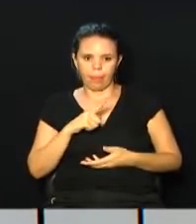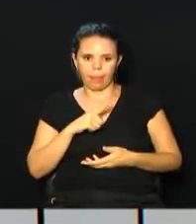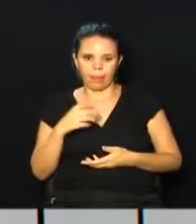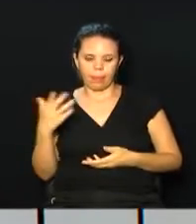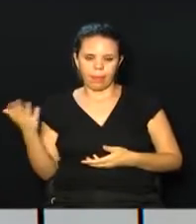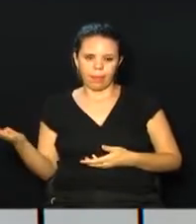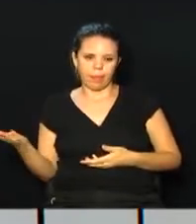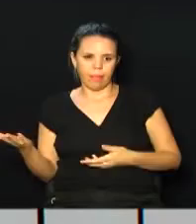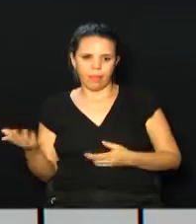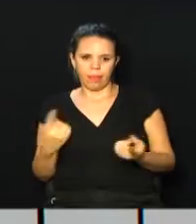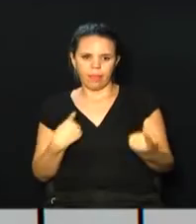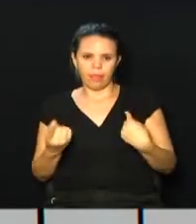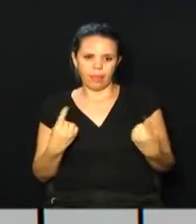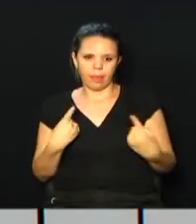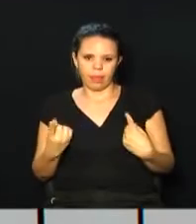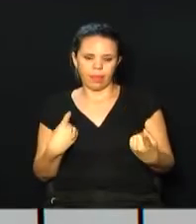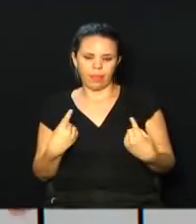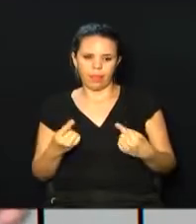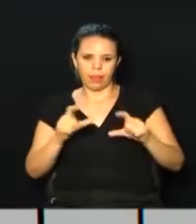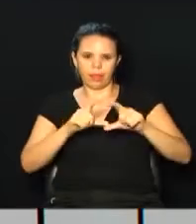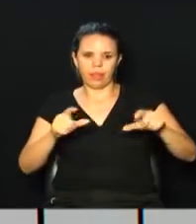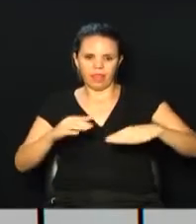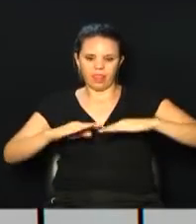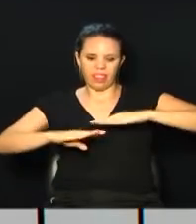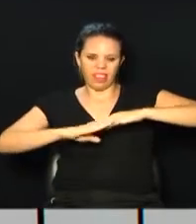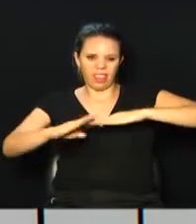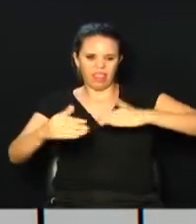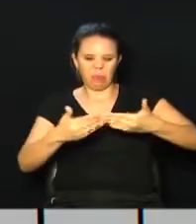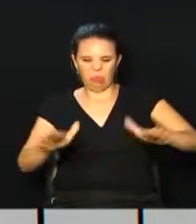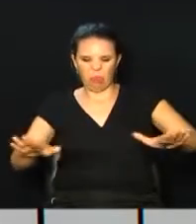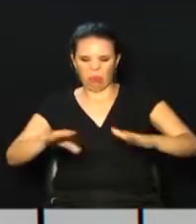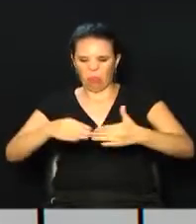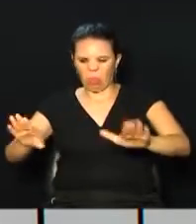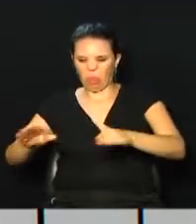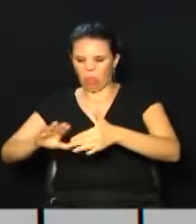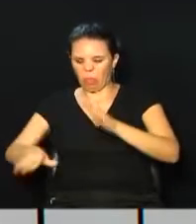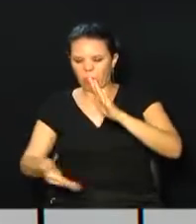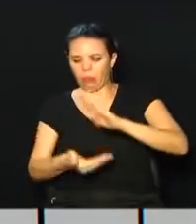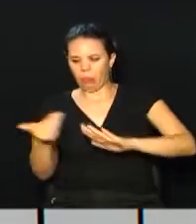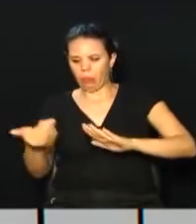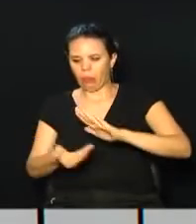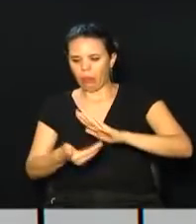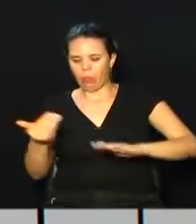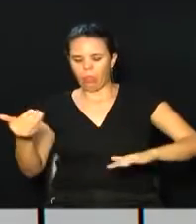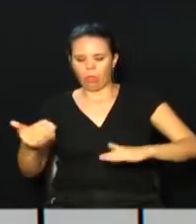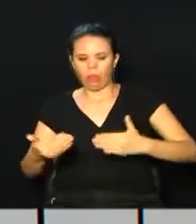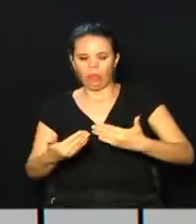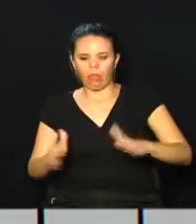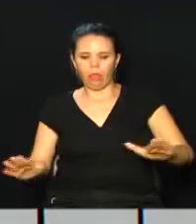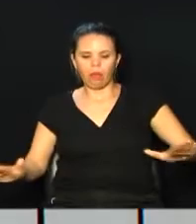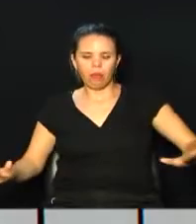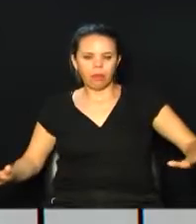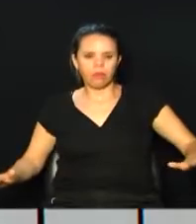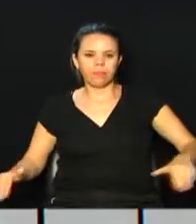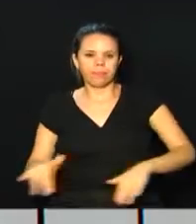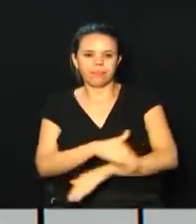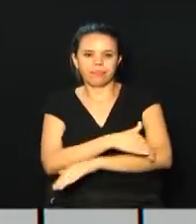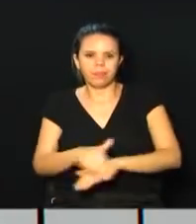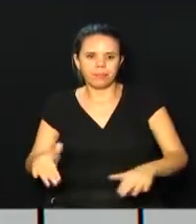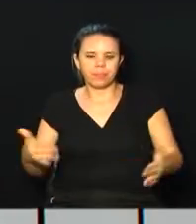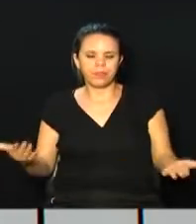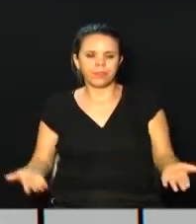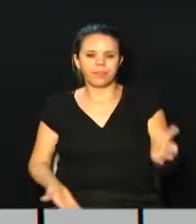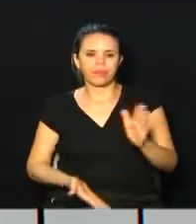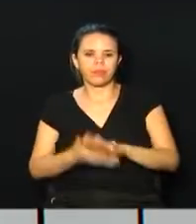há vias que saíram placas de asfalto, assim, que elas estão intransitáveis porque a chuva, a enxurrada levou tudo, né? É claro